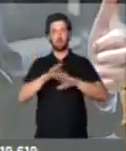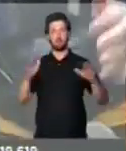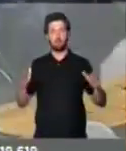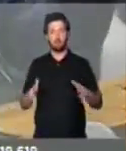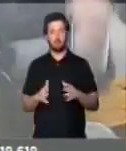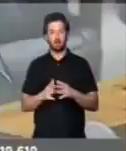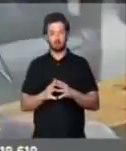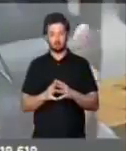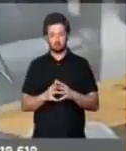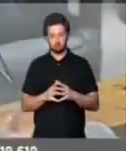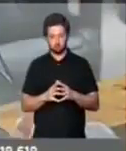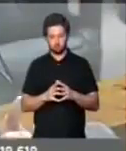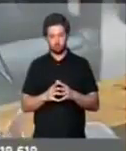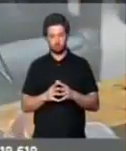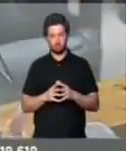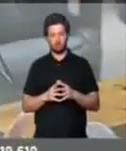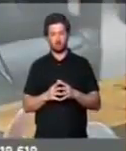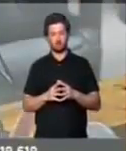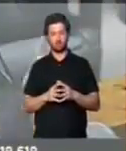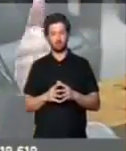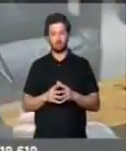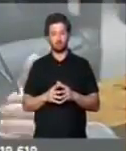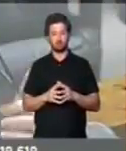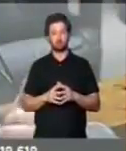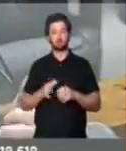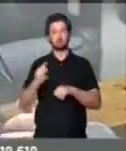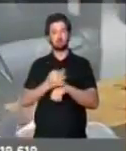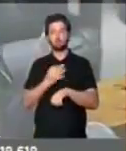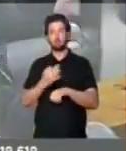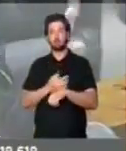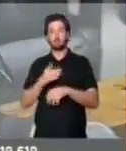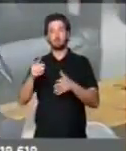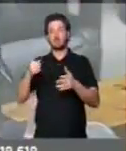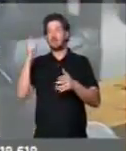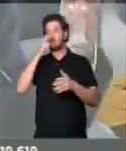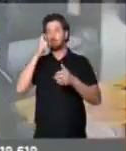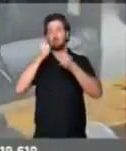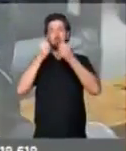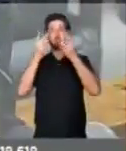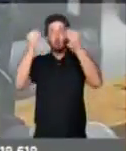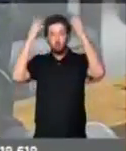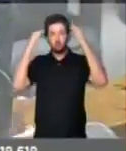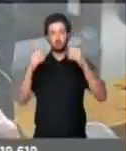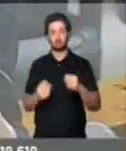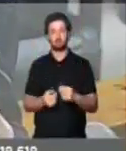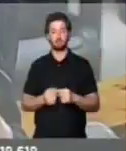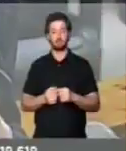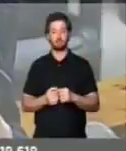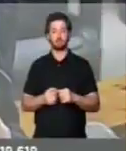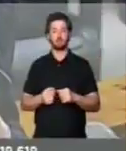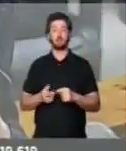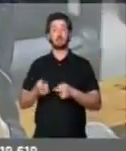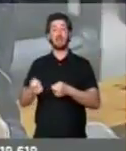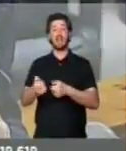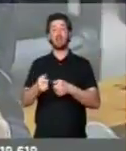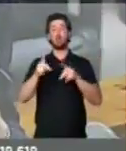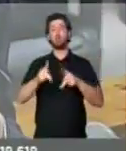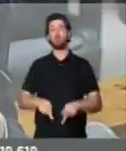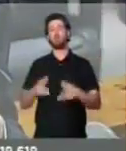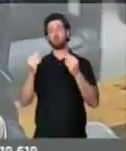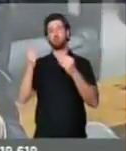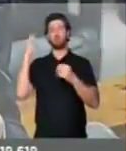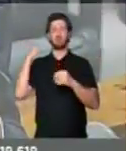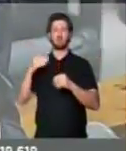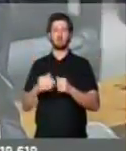Peroni, não dá mais, meu caro presidente, de aguentar esta mentirada. É demais. Já iludiram o povo brasileiro no